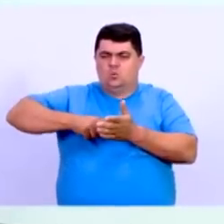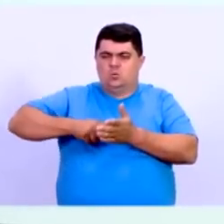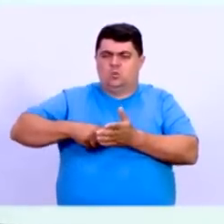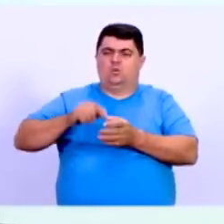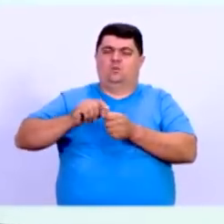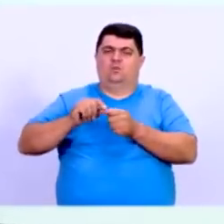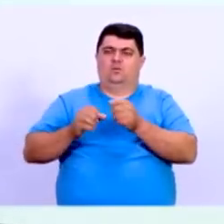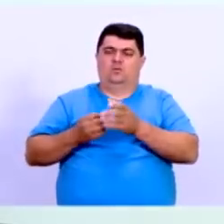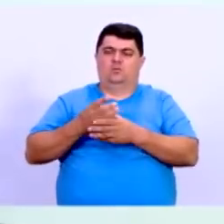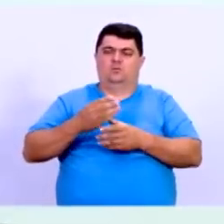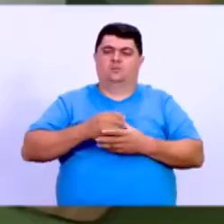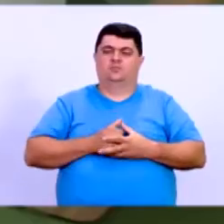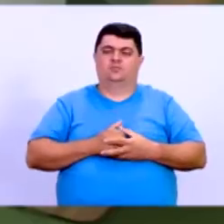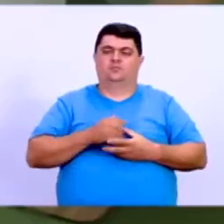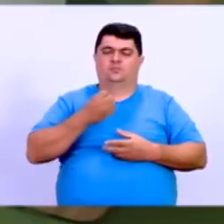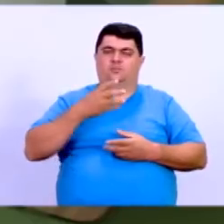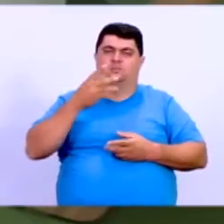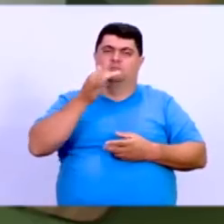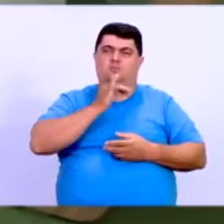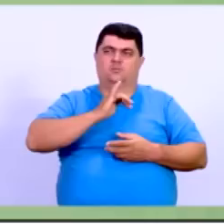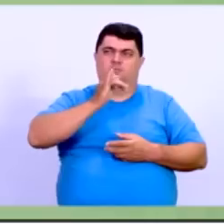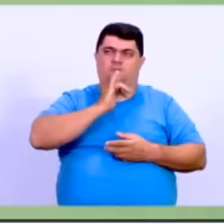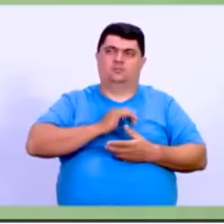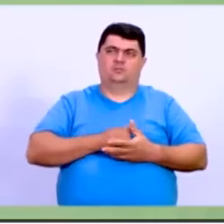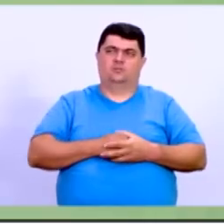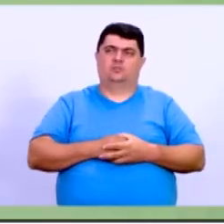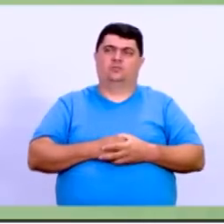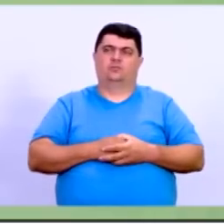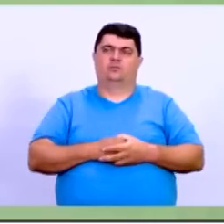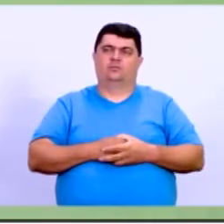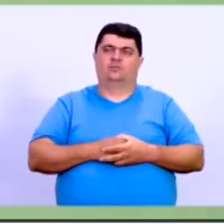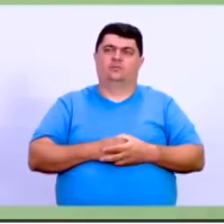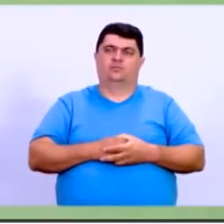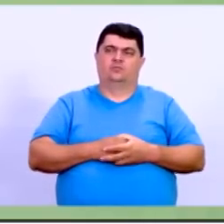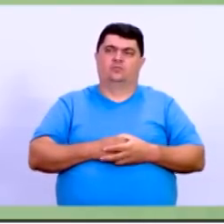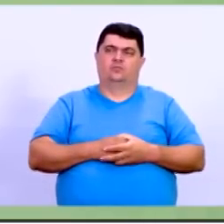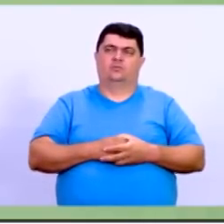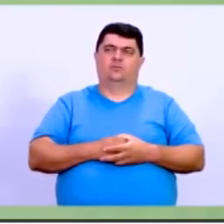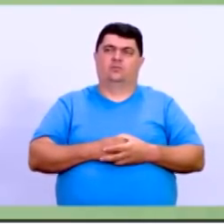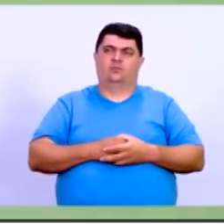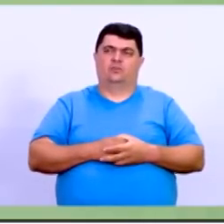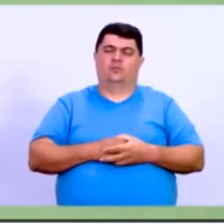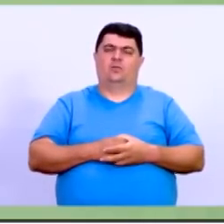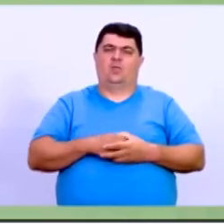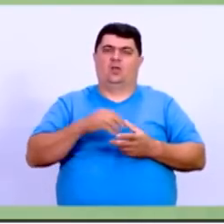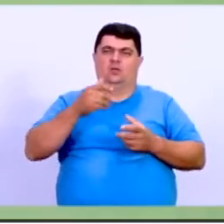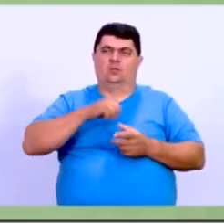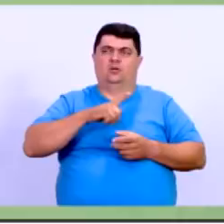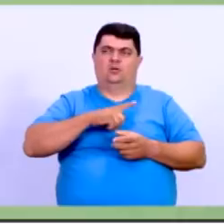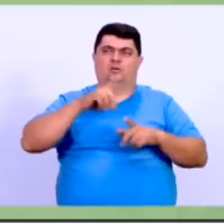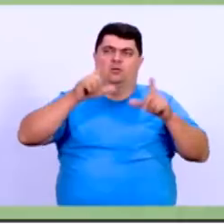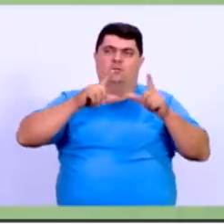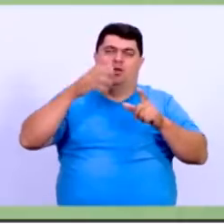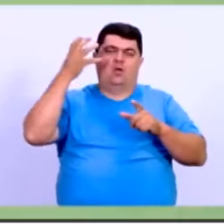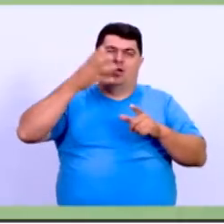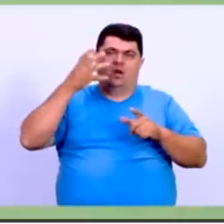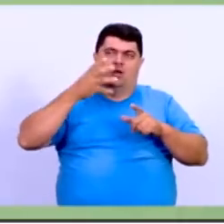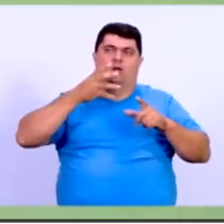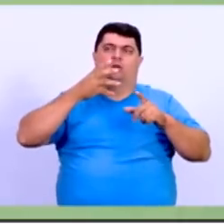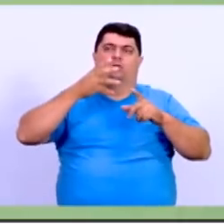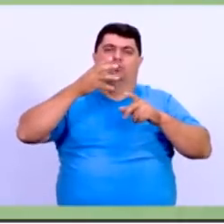né, pessoal? Ótimo, Exatamente. professor. Ótimos exemplos. Então, ó, TV, rádio, né, controle remoto, internet, computadores,